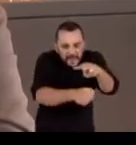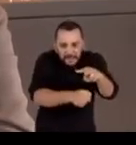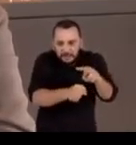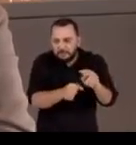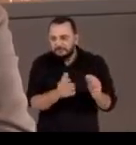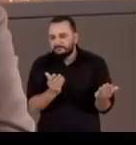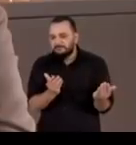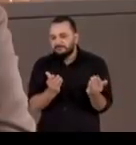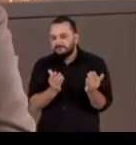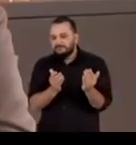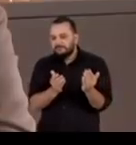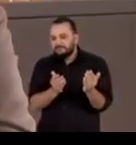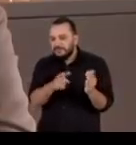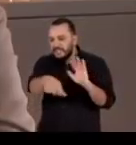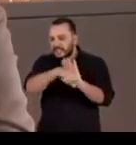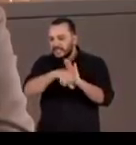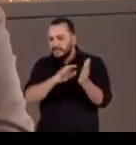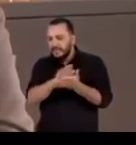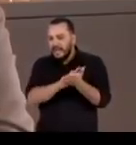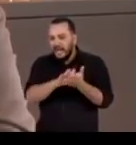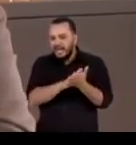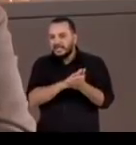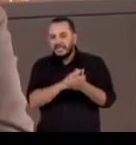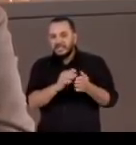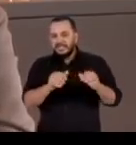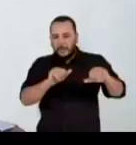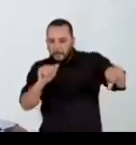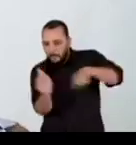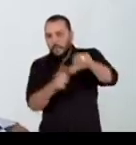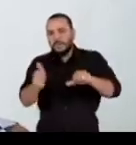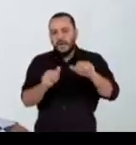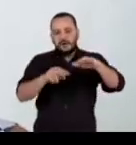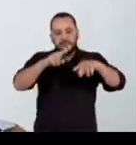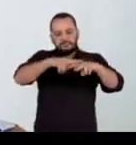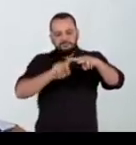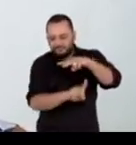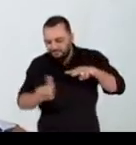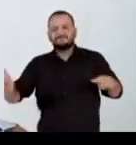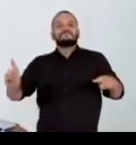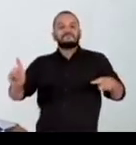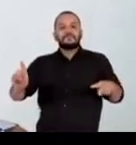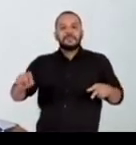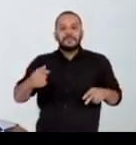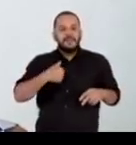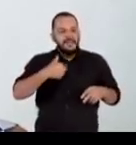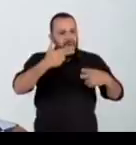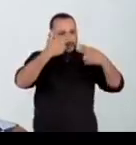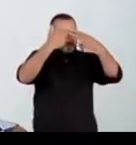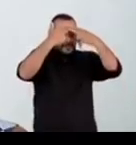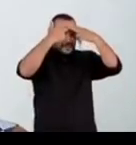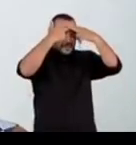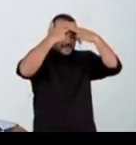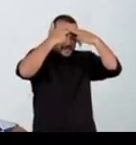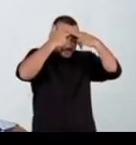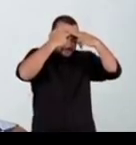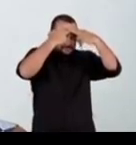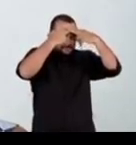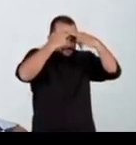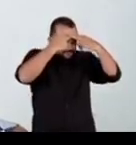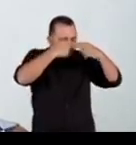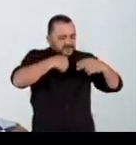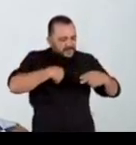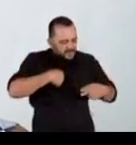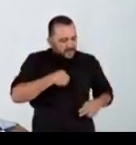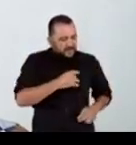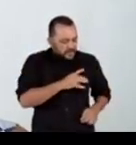detectar casos de inocentes condenados e reverter essas condenações. Eu fiquei com trauma, então eu fiquei com